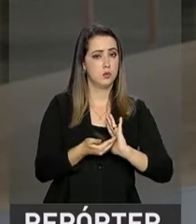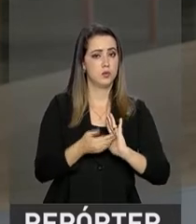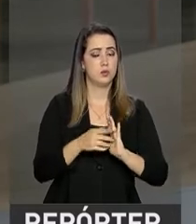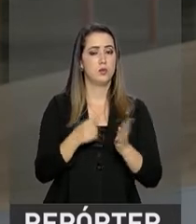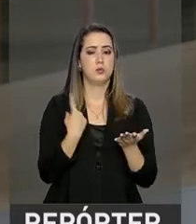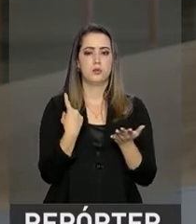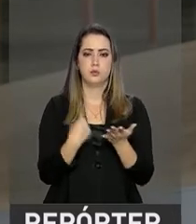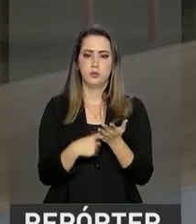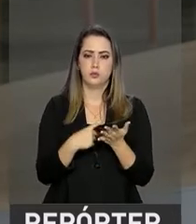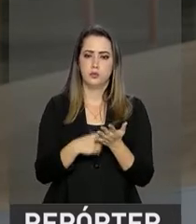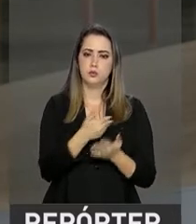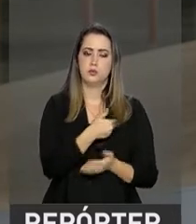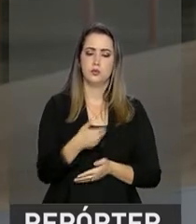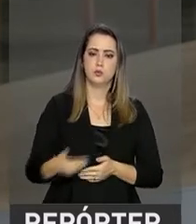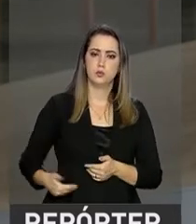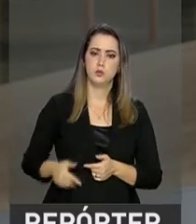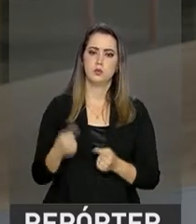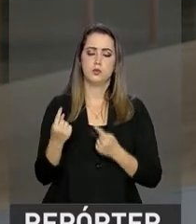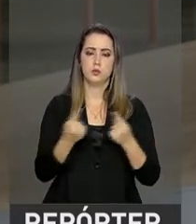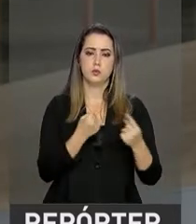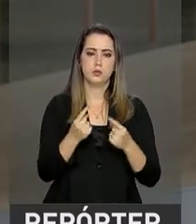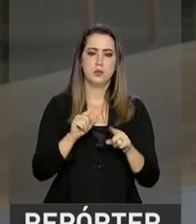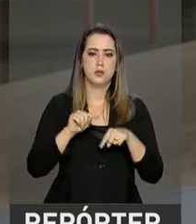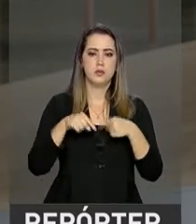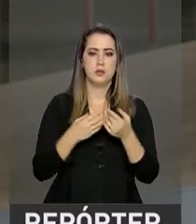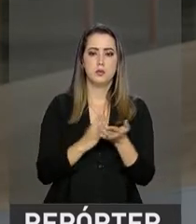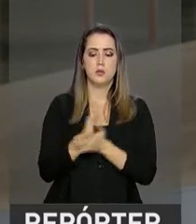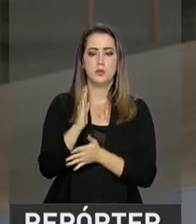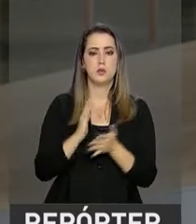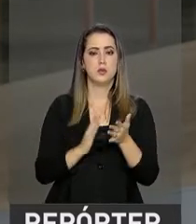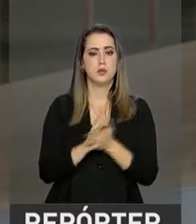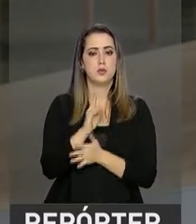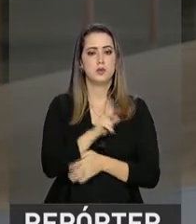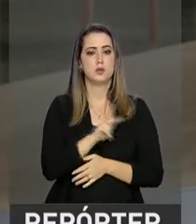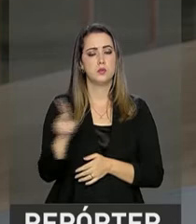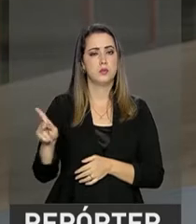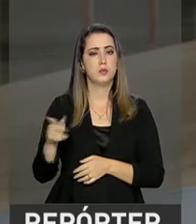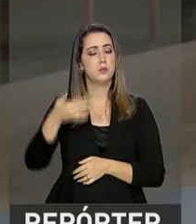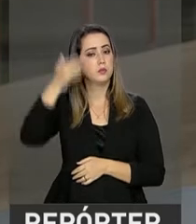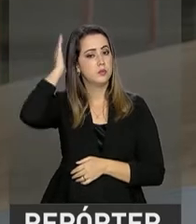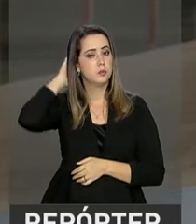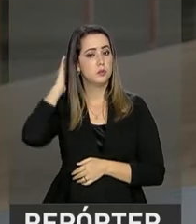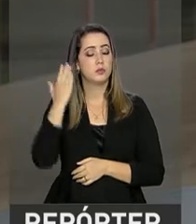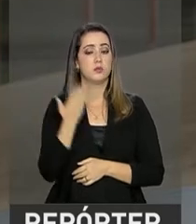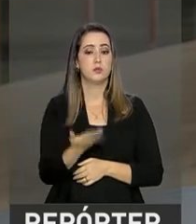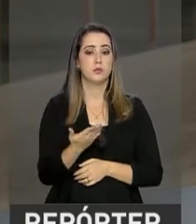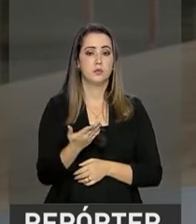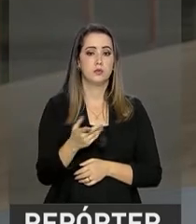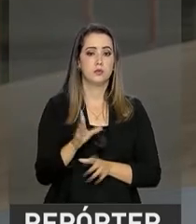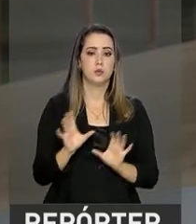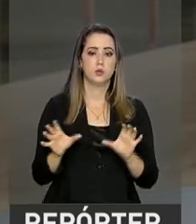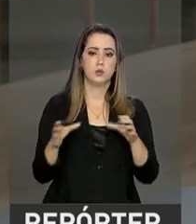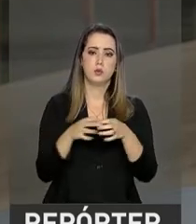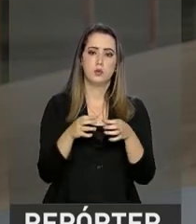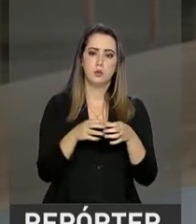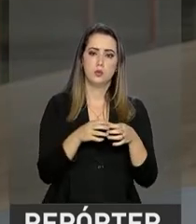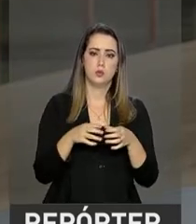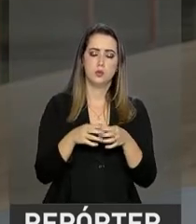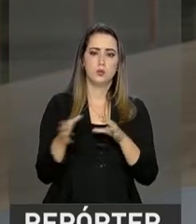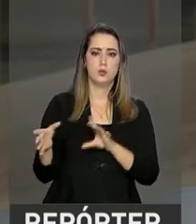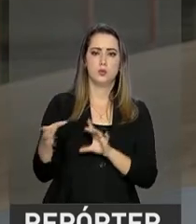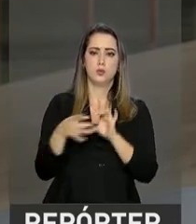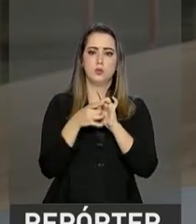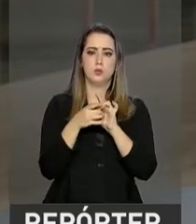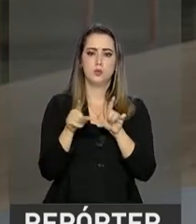acordo com os governadores regionais e após aprovado pelo presidente da República, Michel Temer. A rede de centros